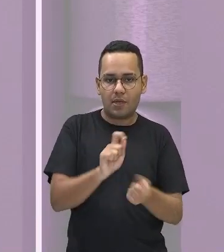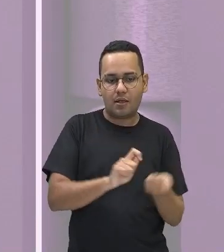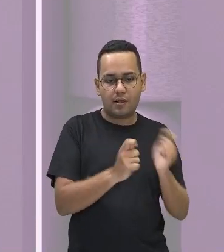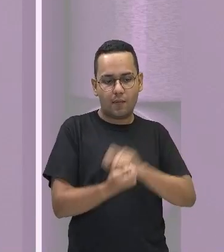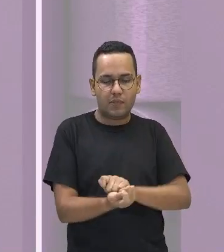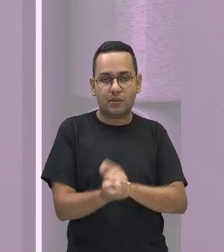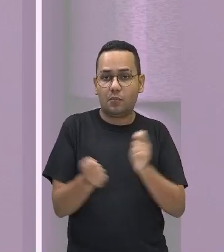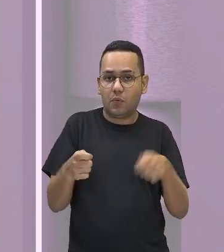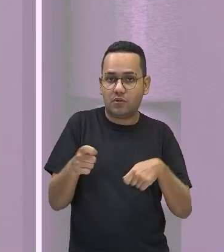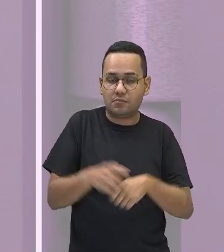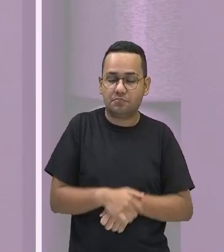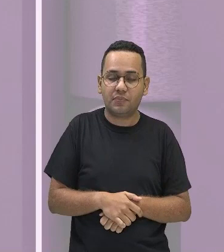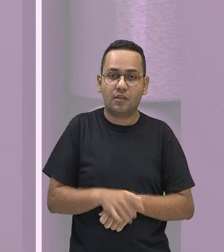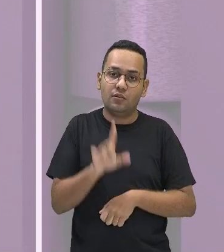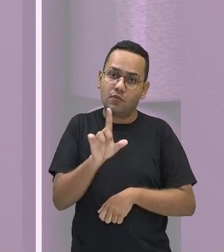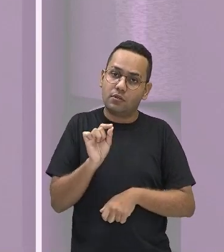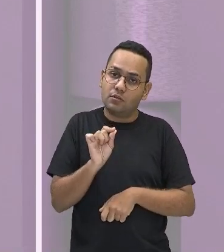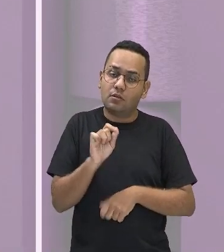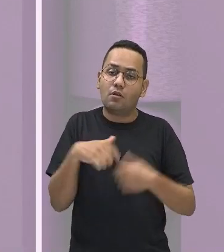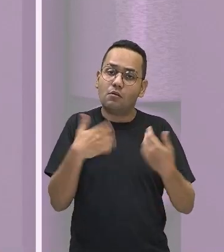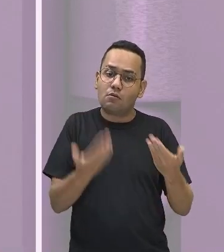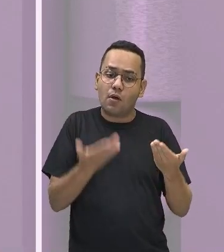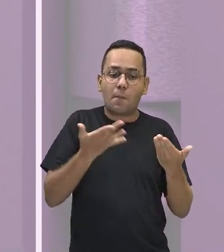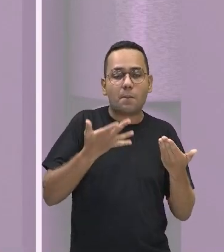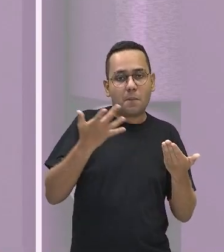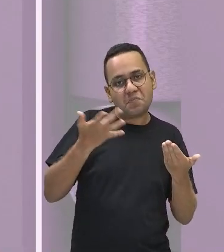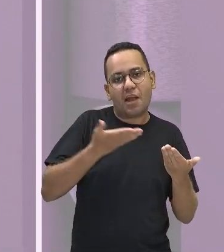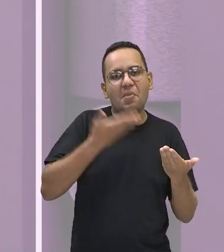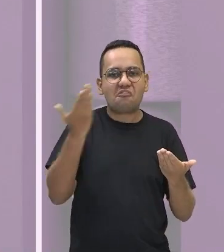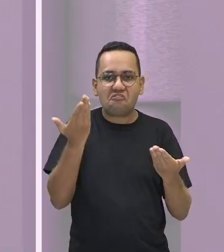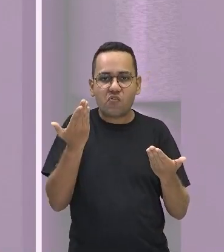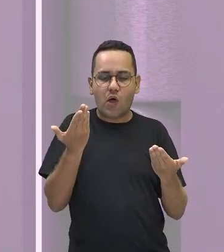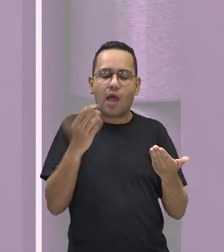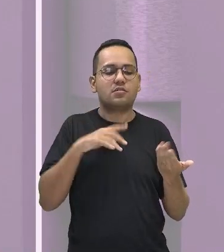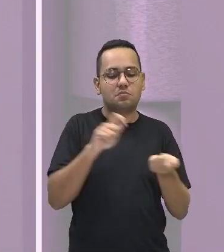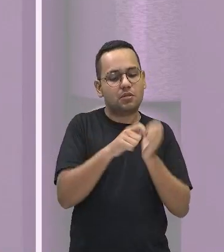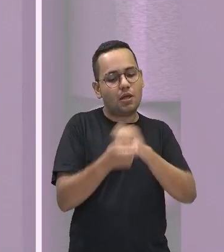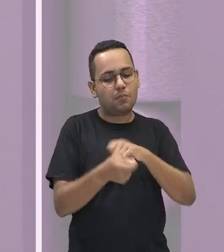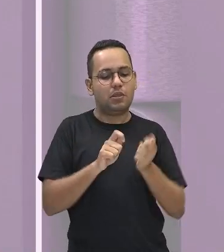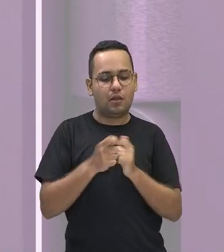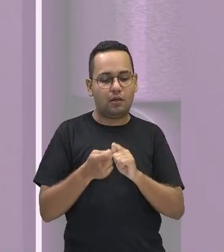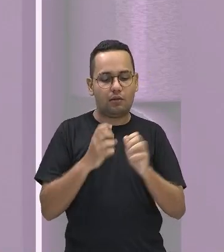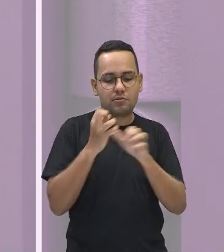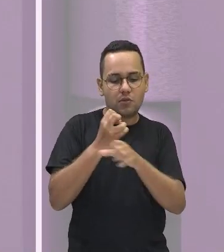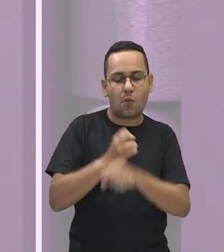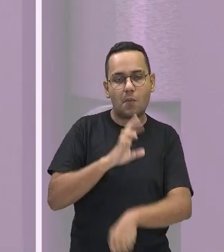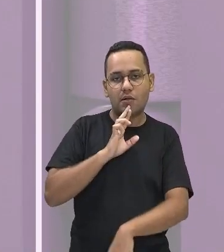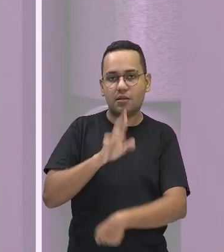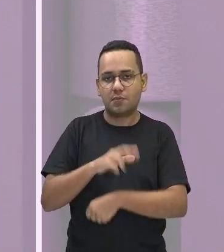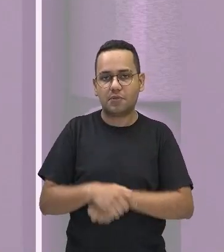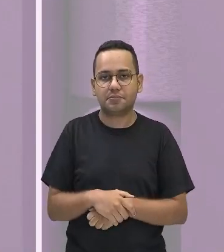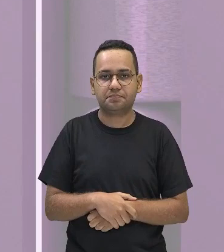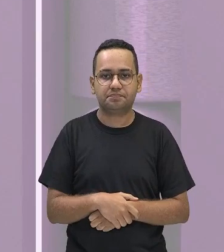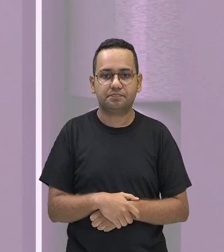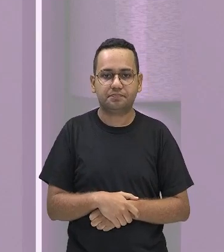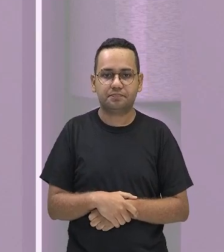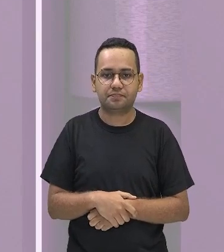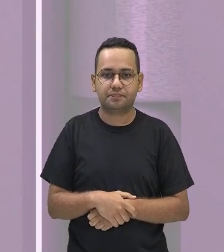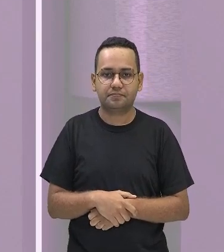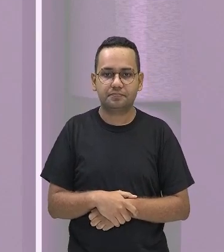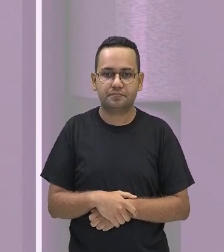você escolhe para saber qual é mais fácil de converter ali, qual fica mais fácil para você. Tudo bem? Então vamos lá, com